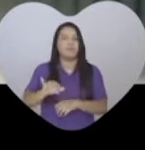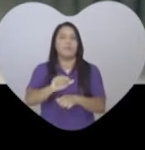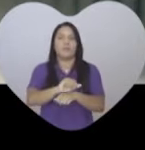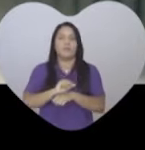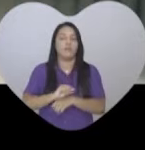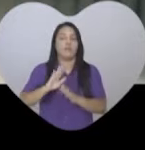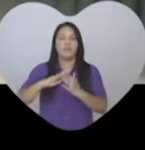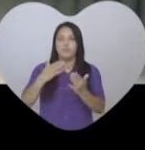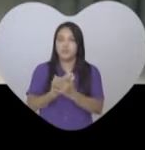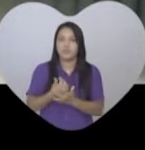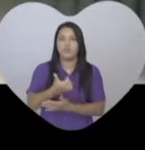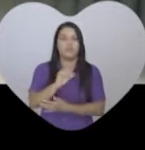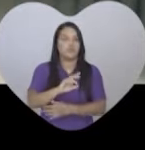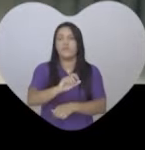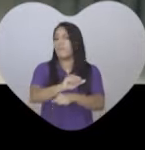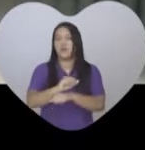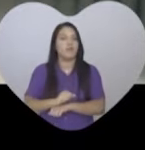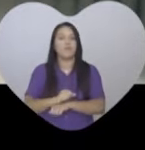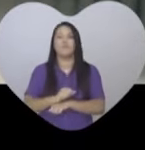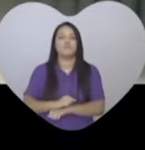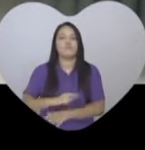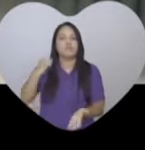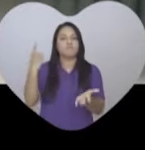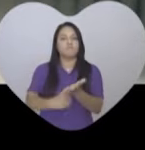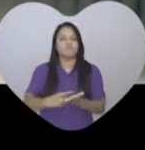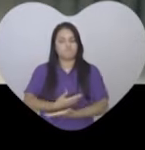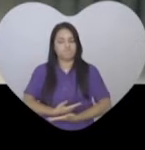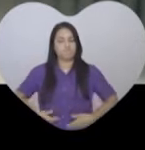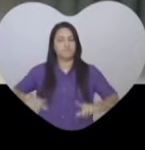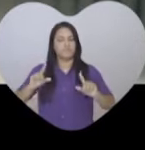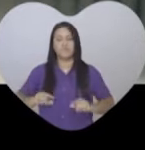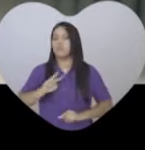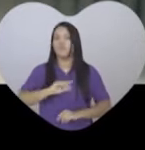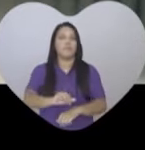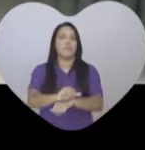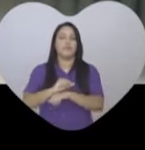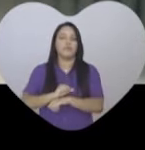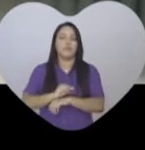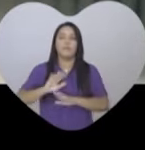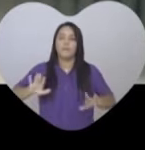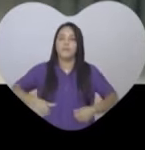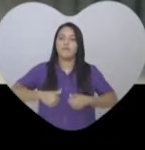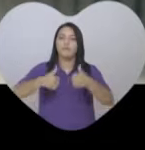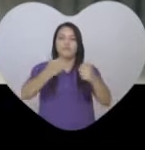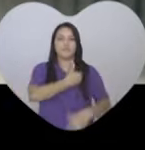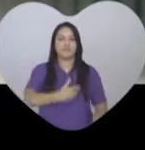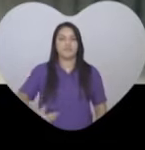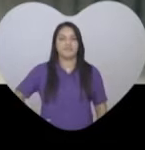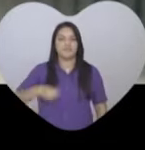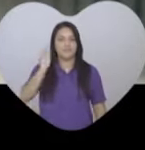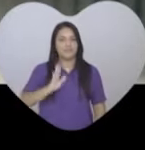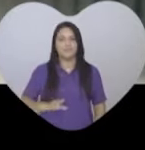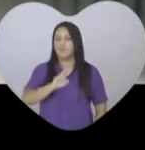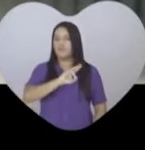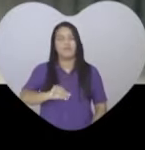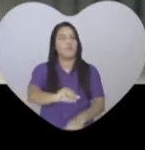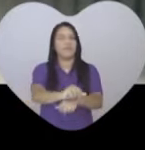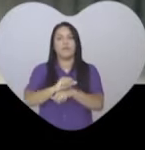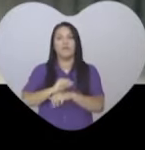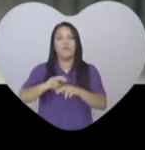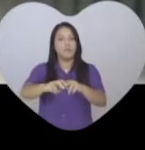que o CRIA não vai parar. Que o Escola 10 não vai parar, que o Pacto contra a Fome não vai parar, que o melhor governo